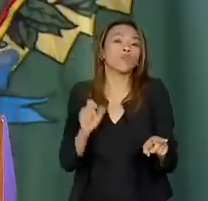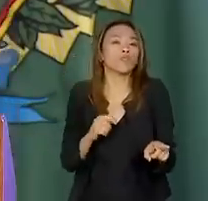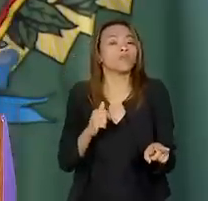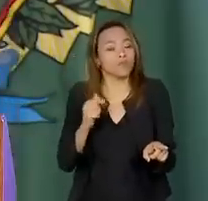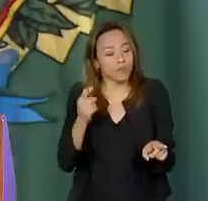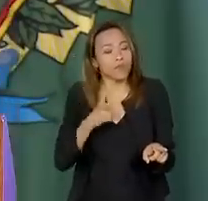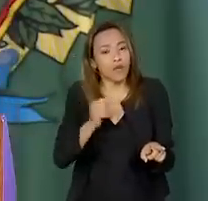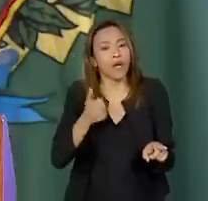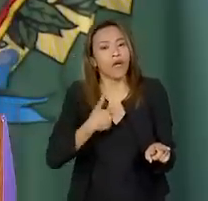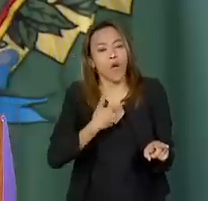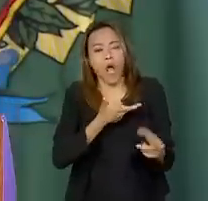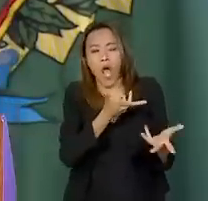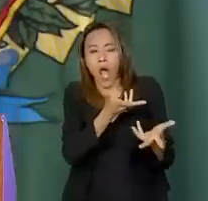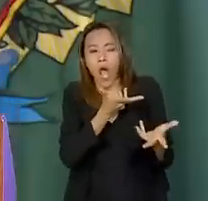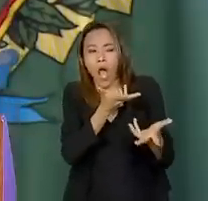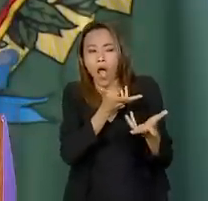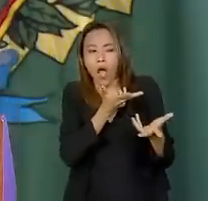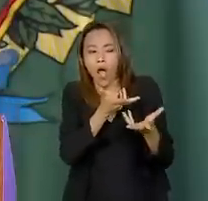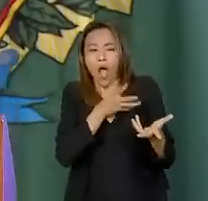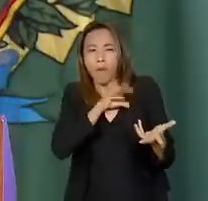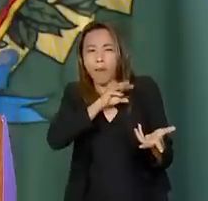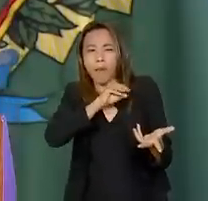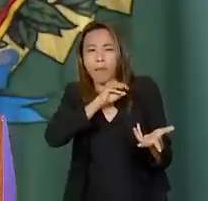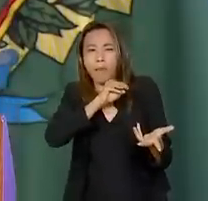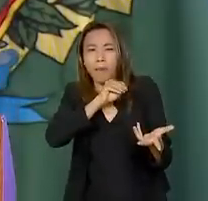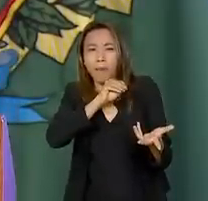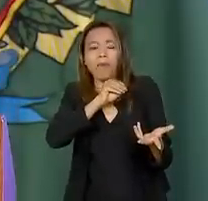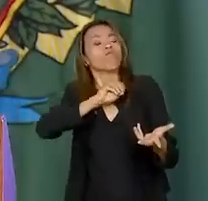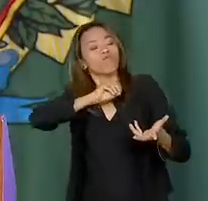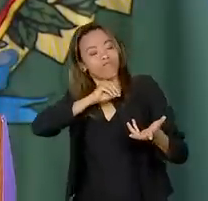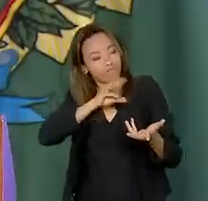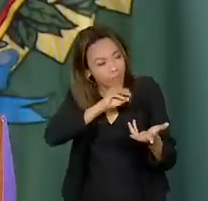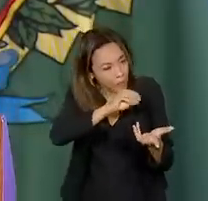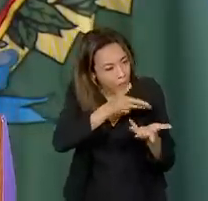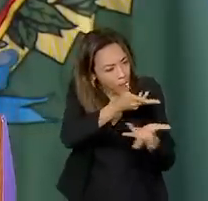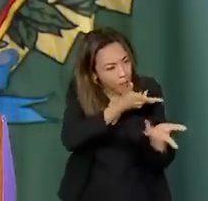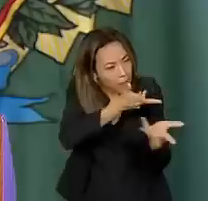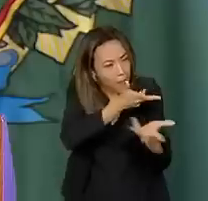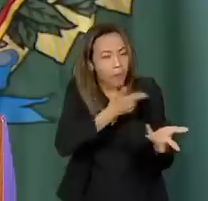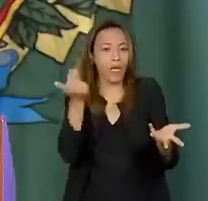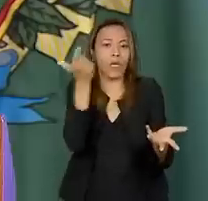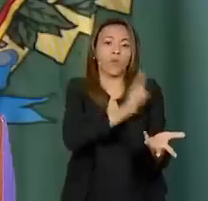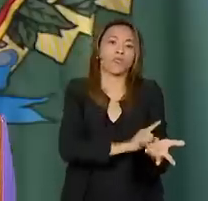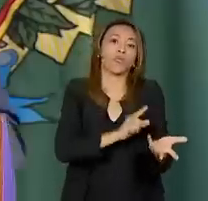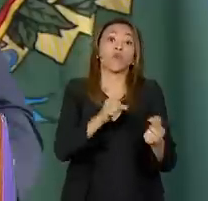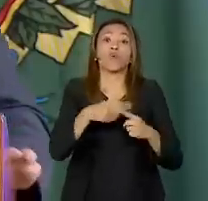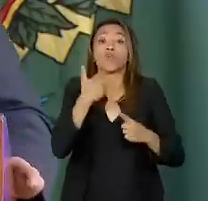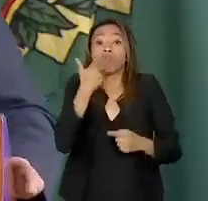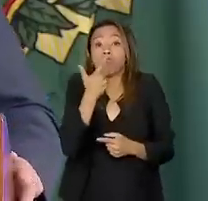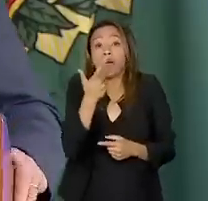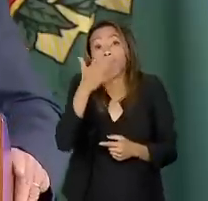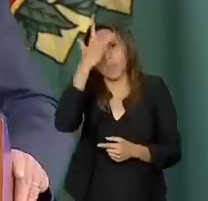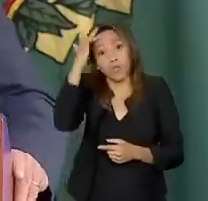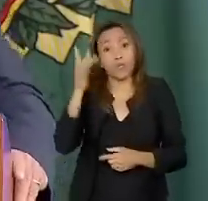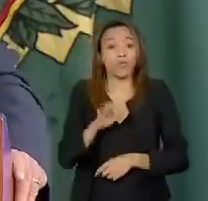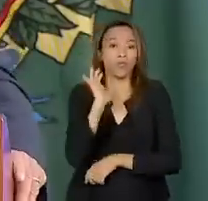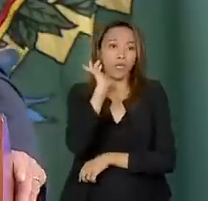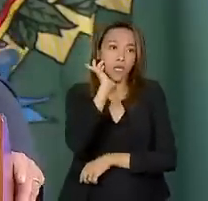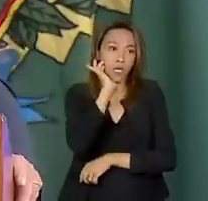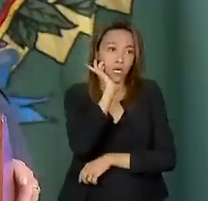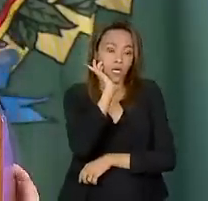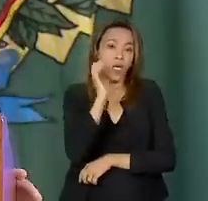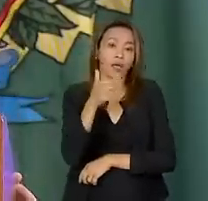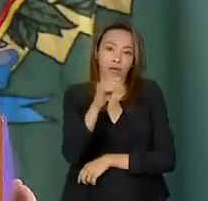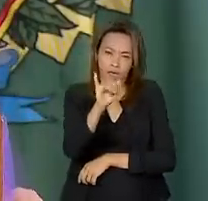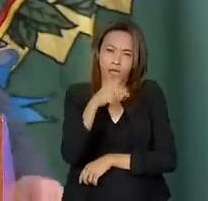ouvir guardam alguma ressonância do que a gente fala. Quando eu falo ouvidos moucos, é porque muitas vezes eu